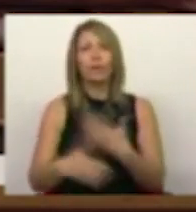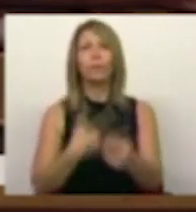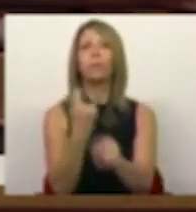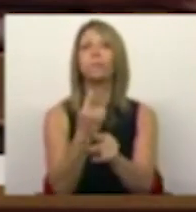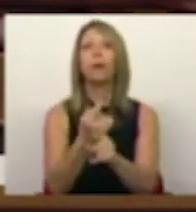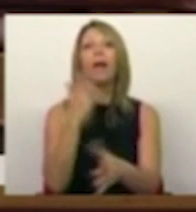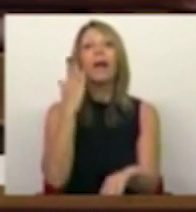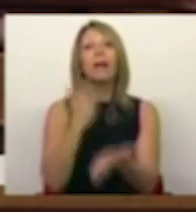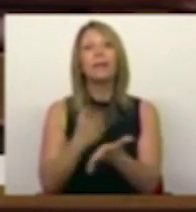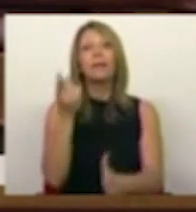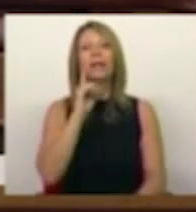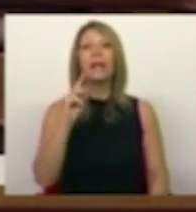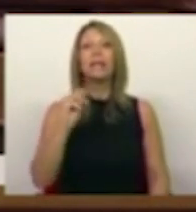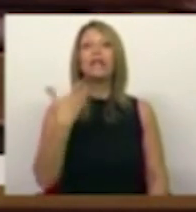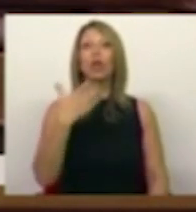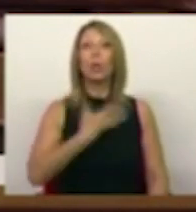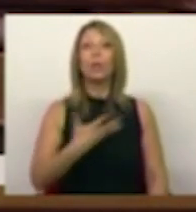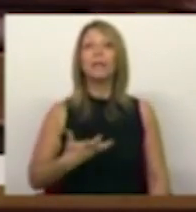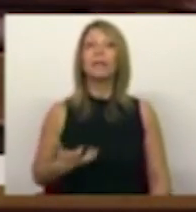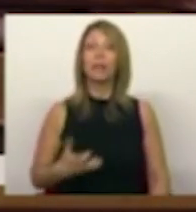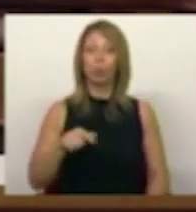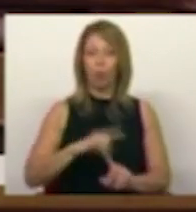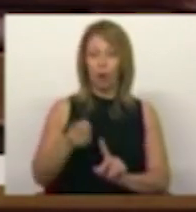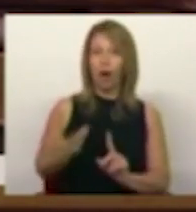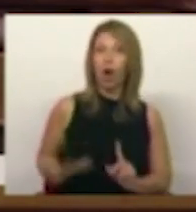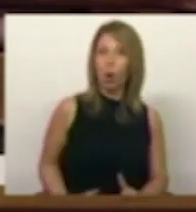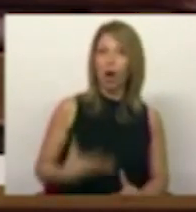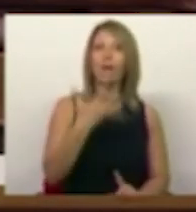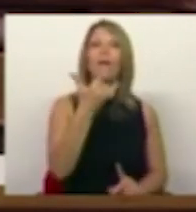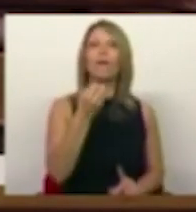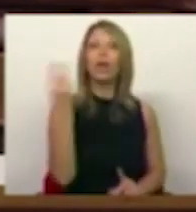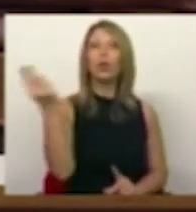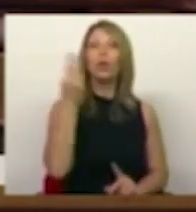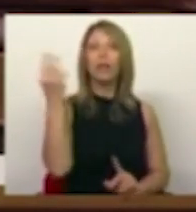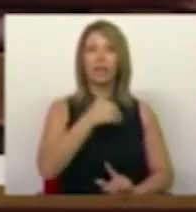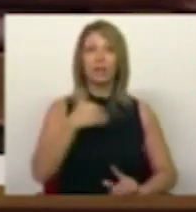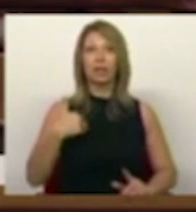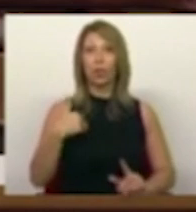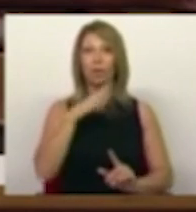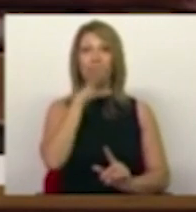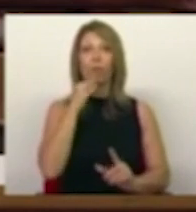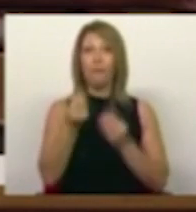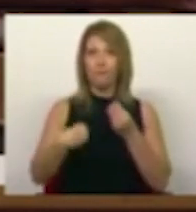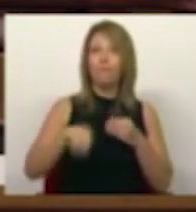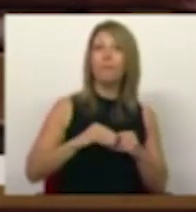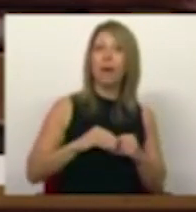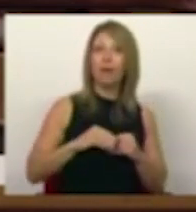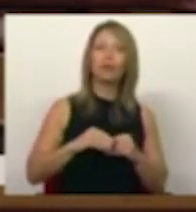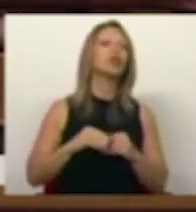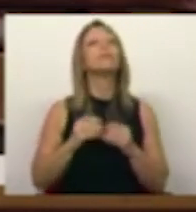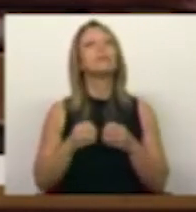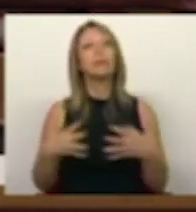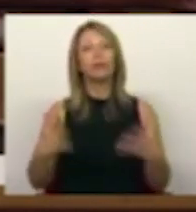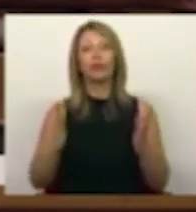até 31 de dezembro deste ano, mais 20 unidades de saúde familiar, já a